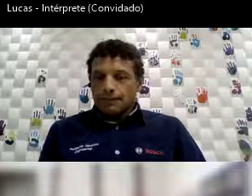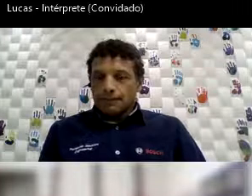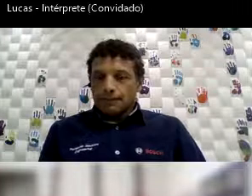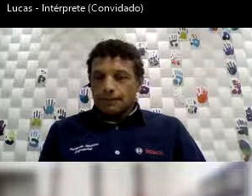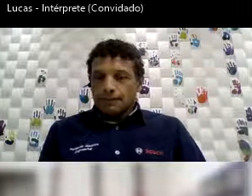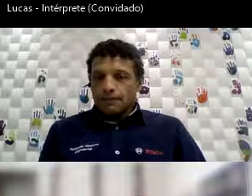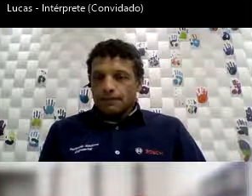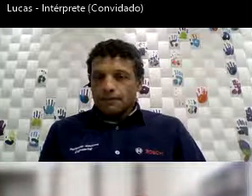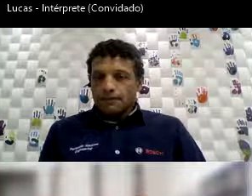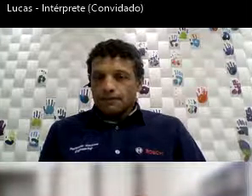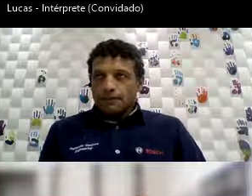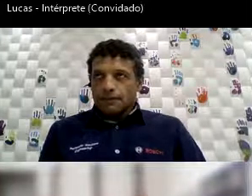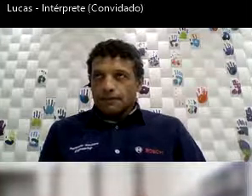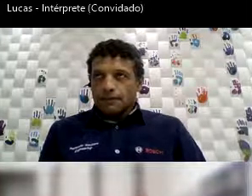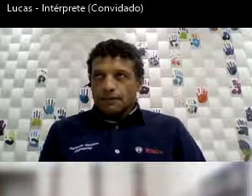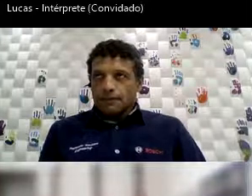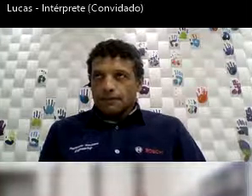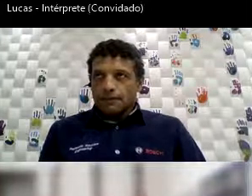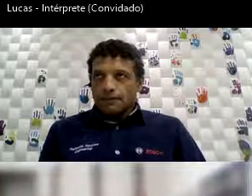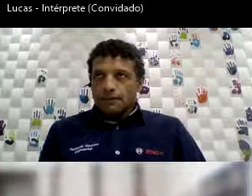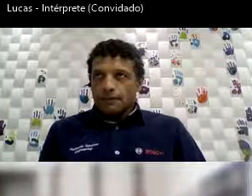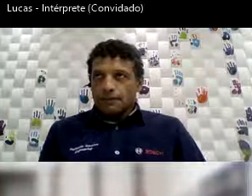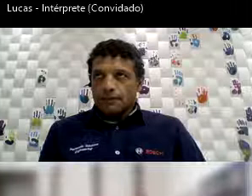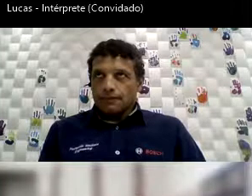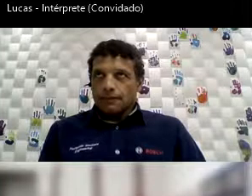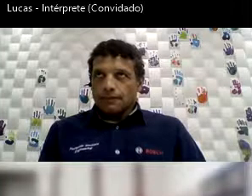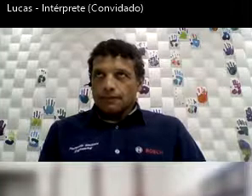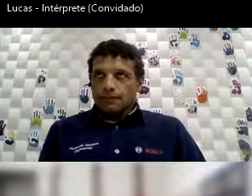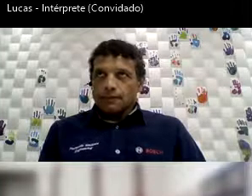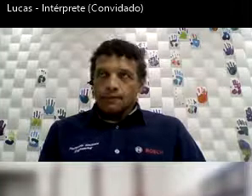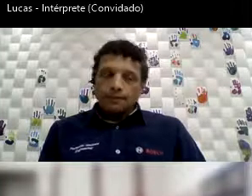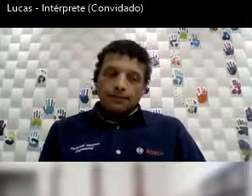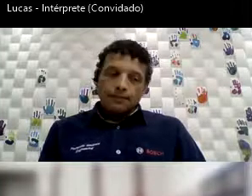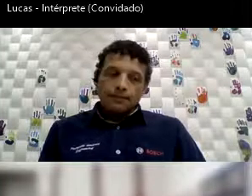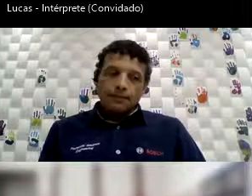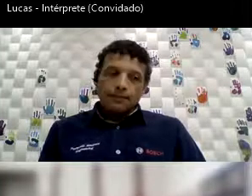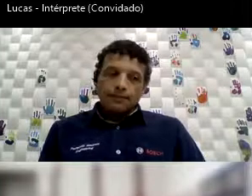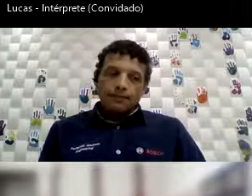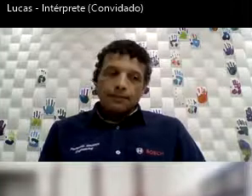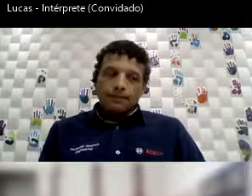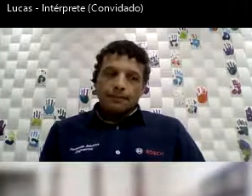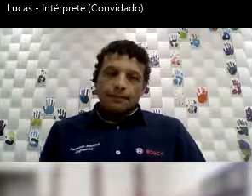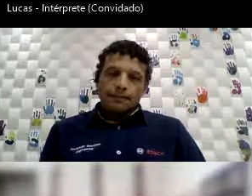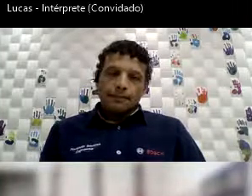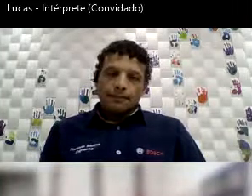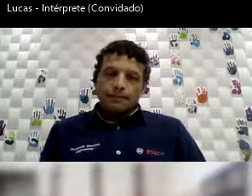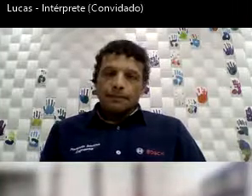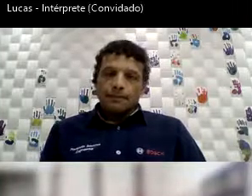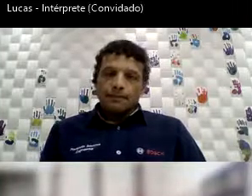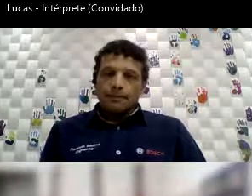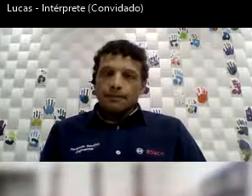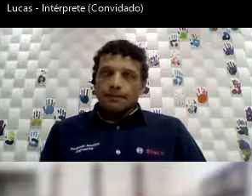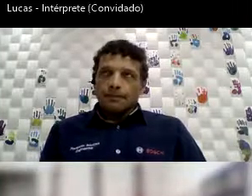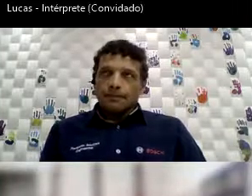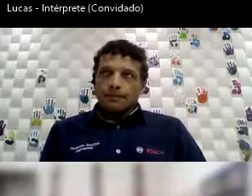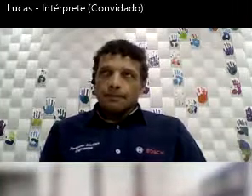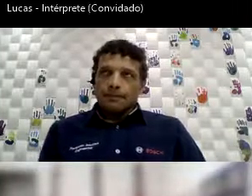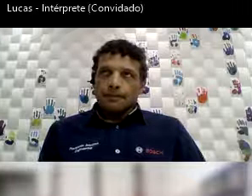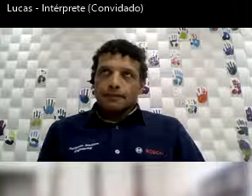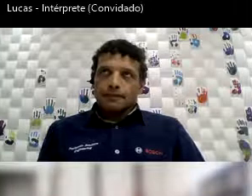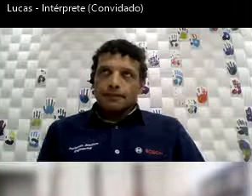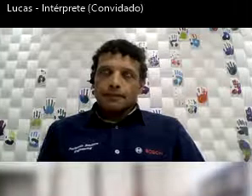as conexões de LinkedIn. Então, prestou, procurem as pessoas, né? Conecte com as pessoas, tenta mandar mensagem, acho que também não é um problema. E a gente pode